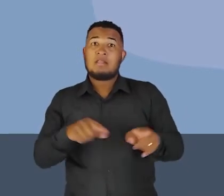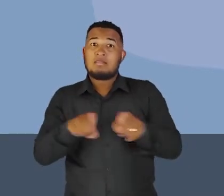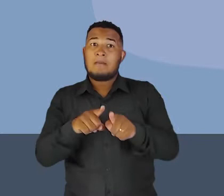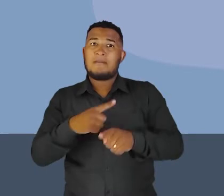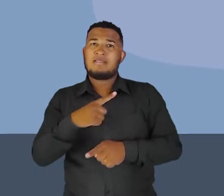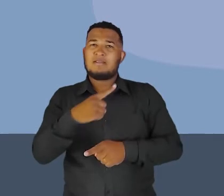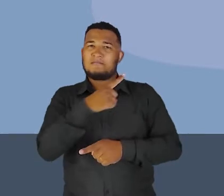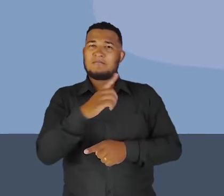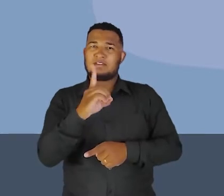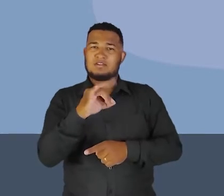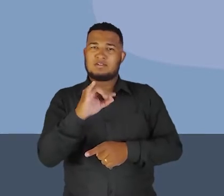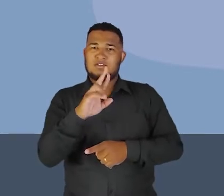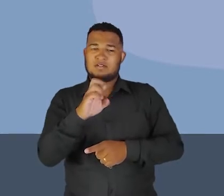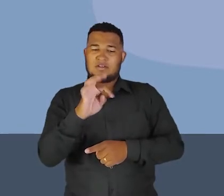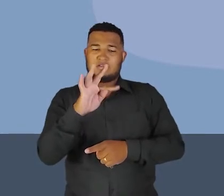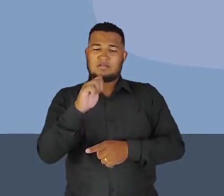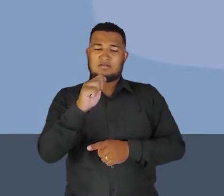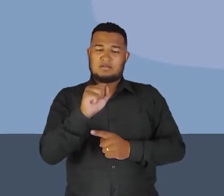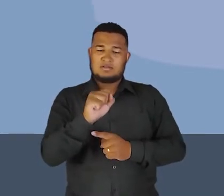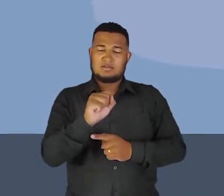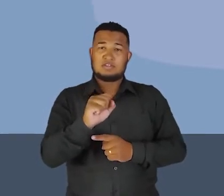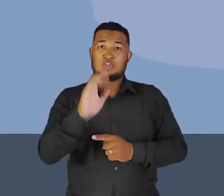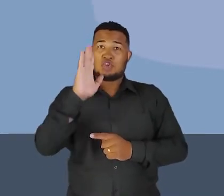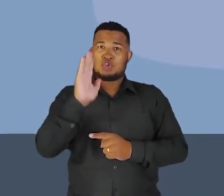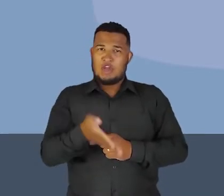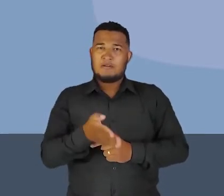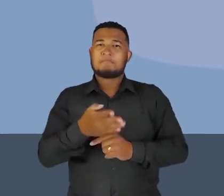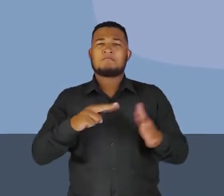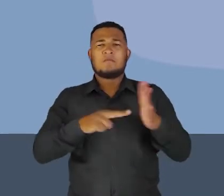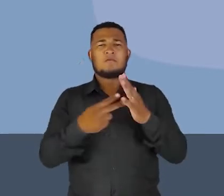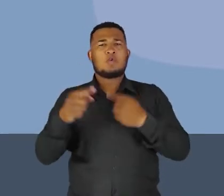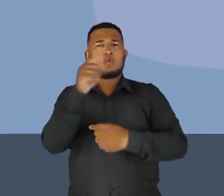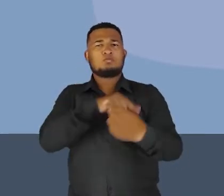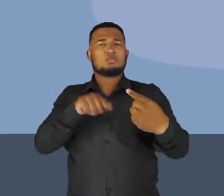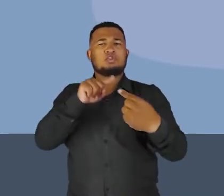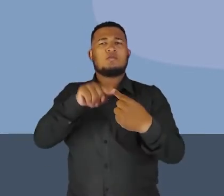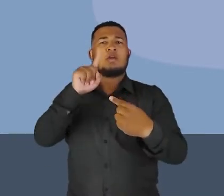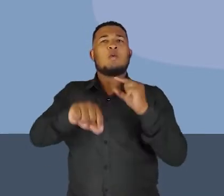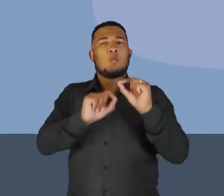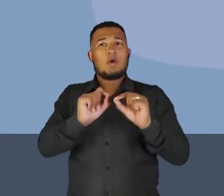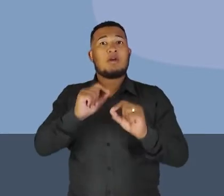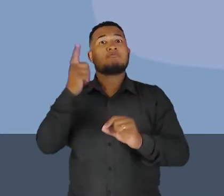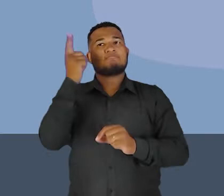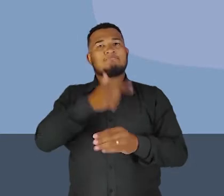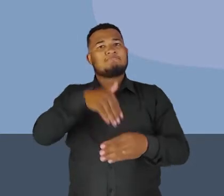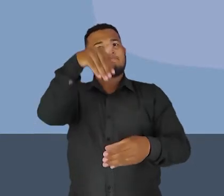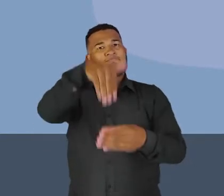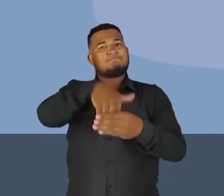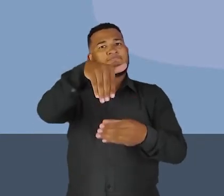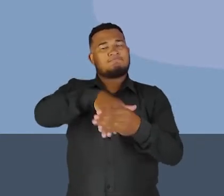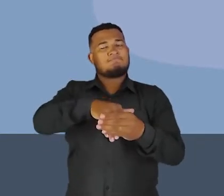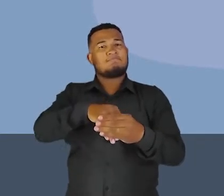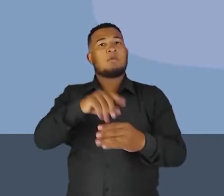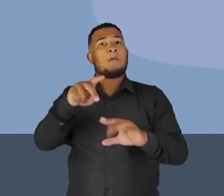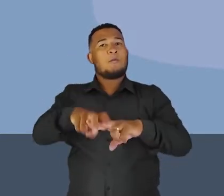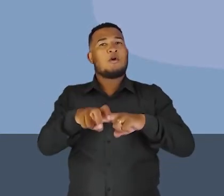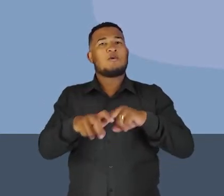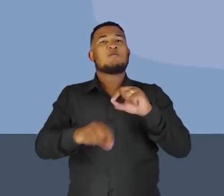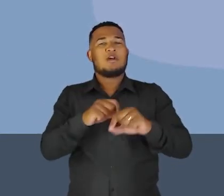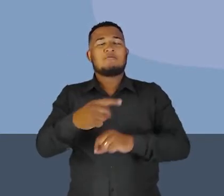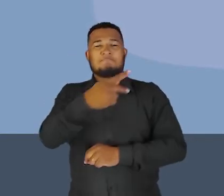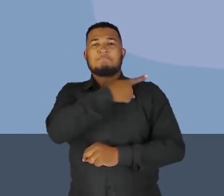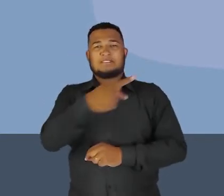que foi um movimento político, né, de cunho popular, que teve como objetivo a retomada das eleições diretas ao cargo de presidente da República. No